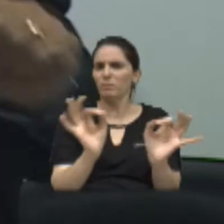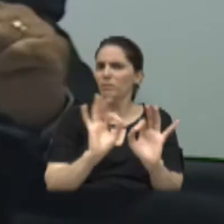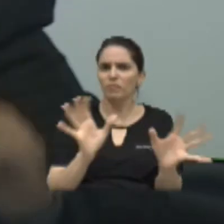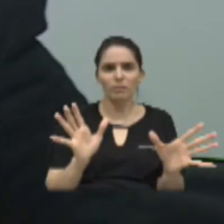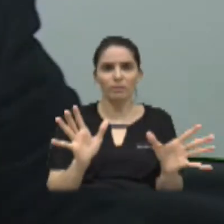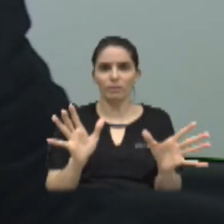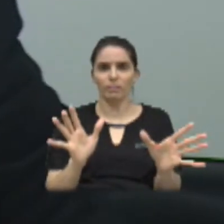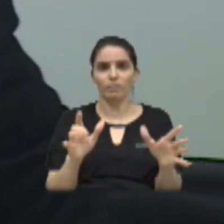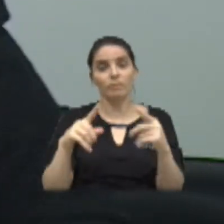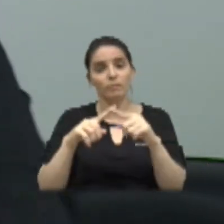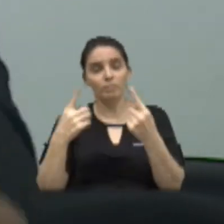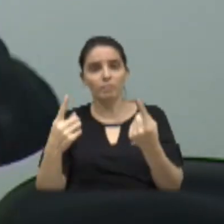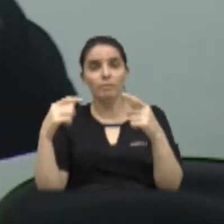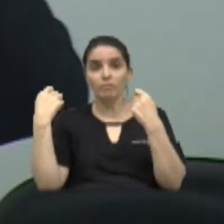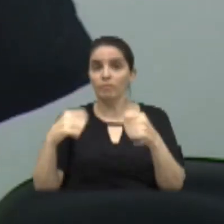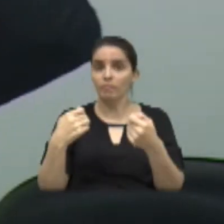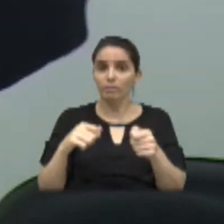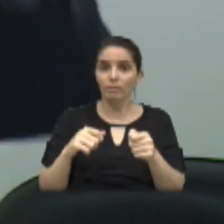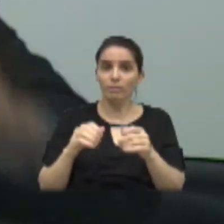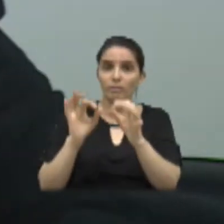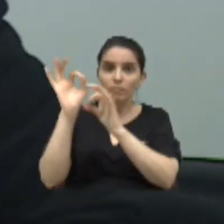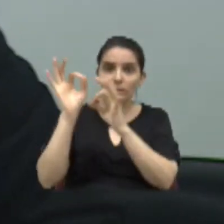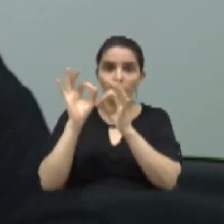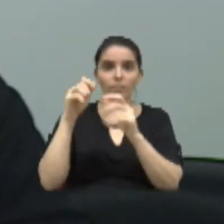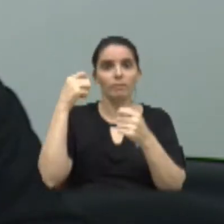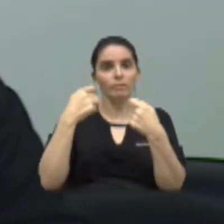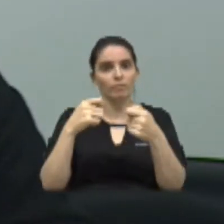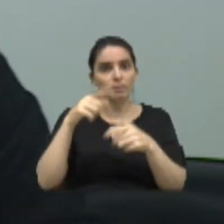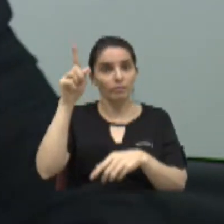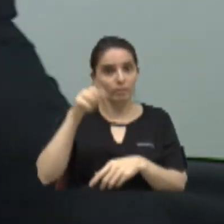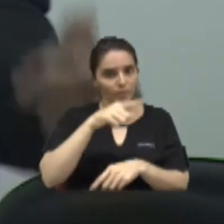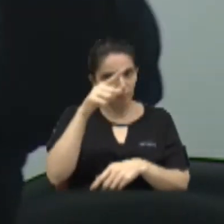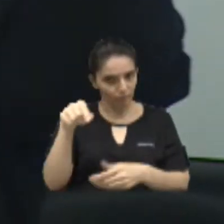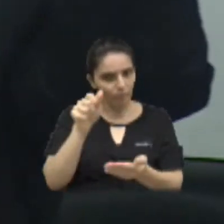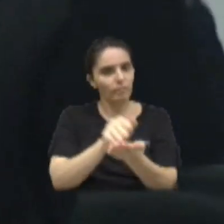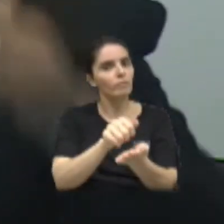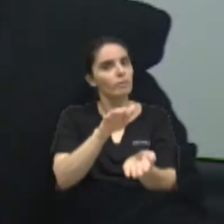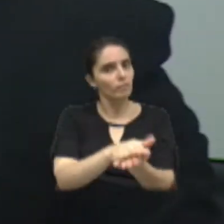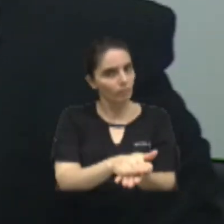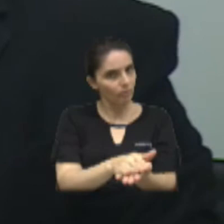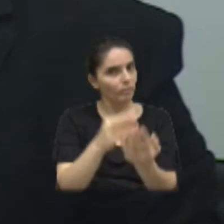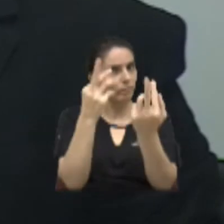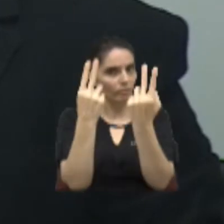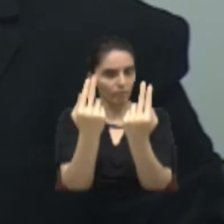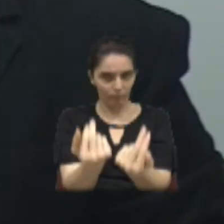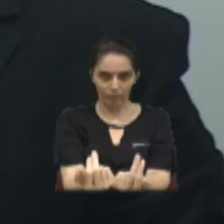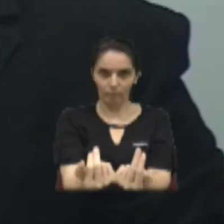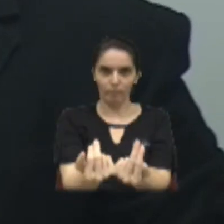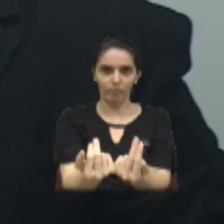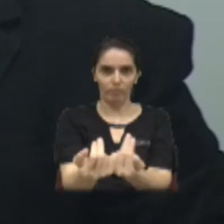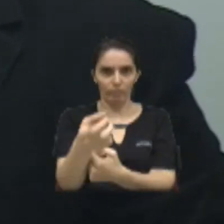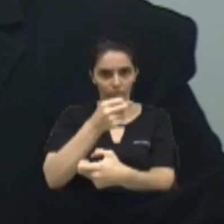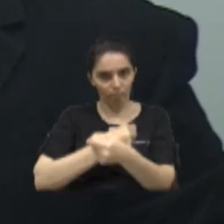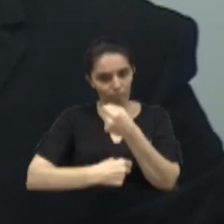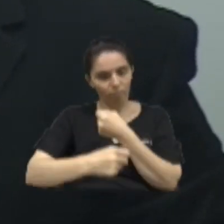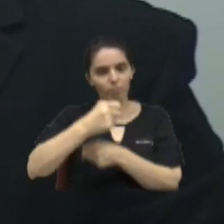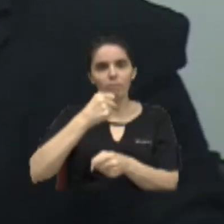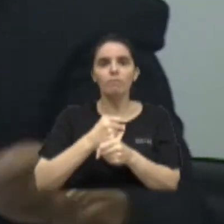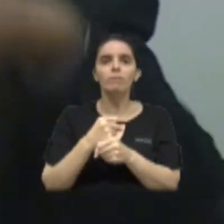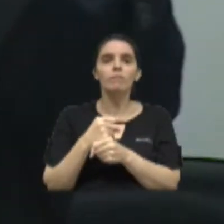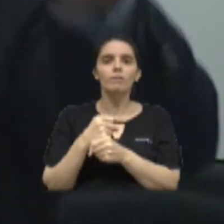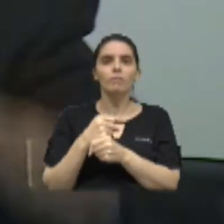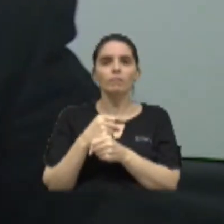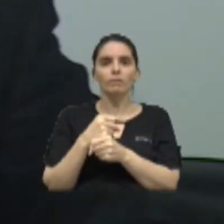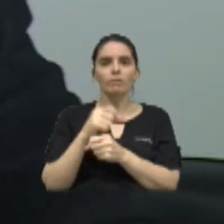se faça agora. Eu acho que deveria até que cancelar as multas, como foi cancelado no ano anterior, entendeu?